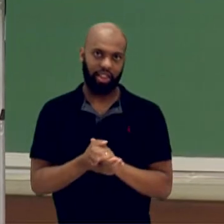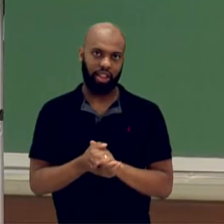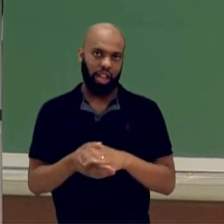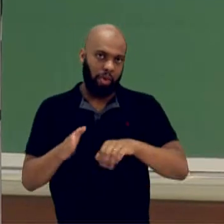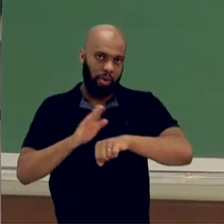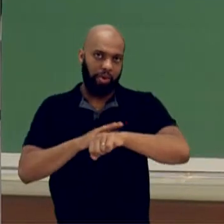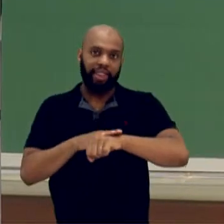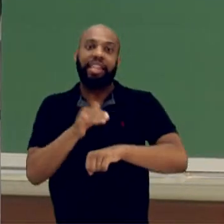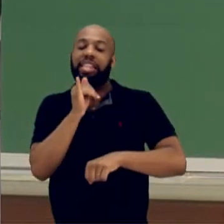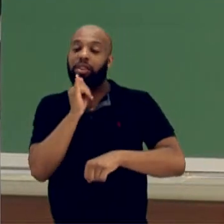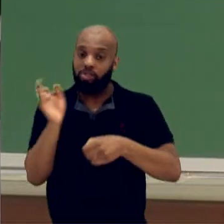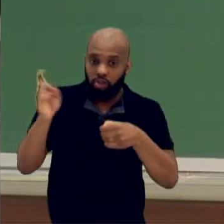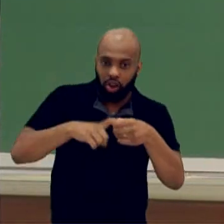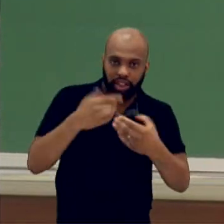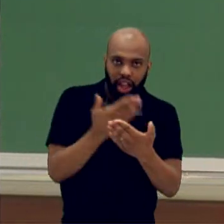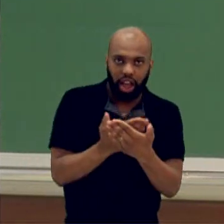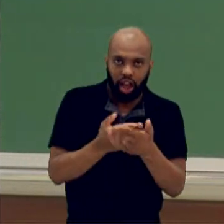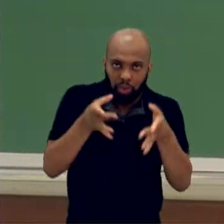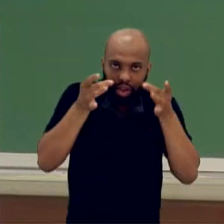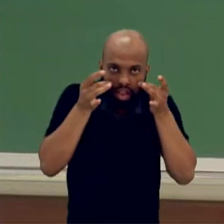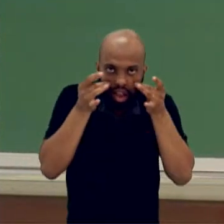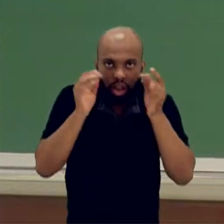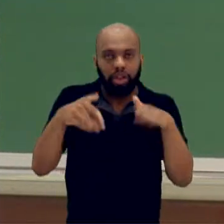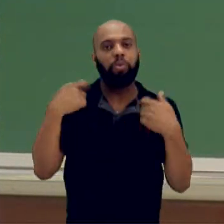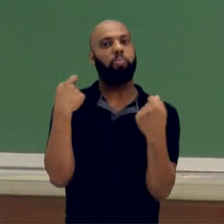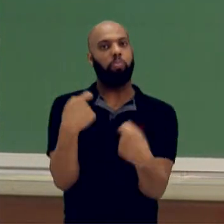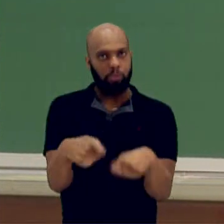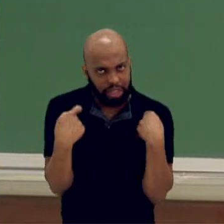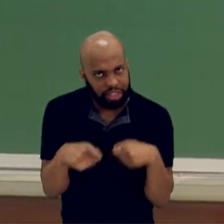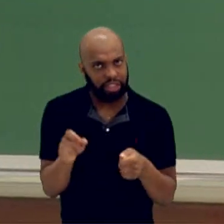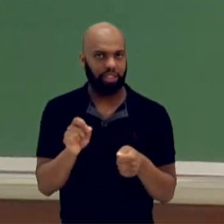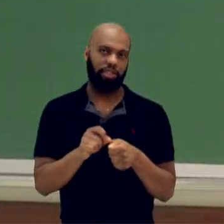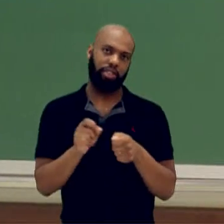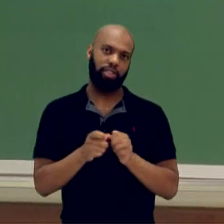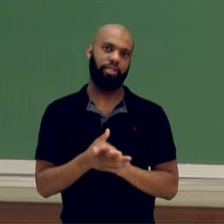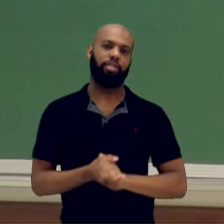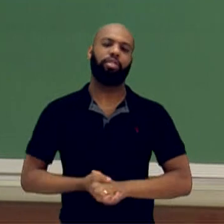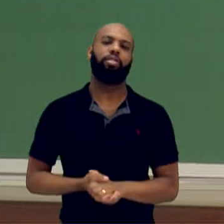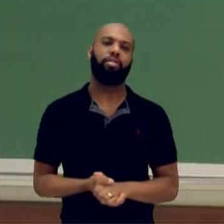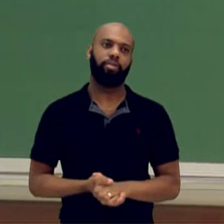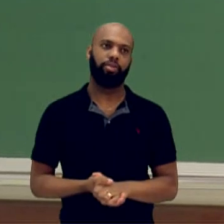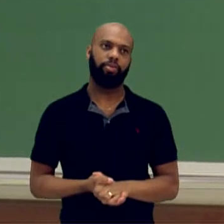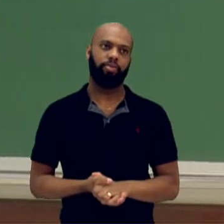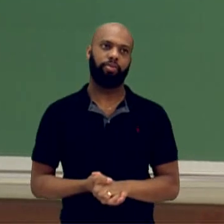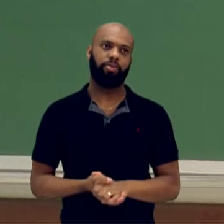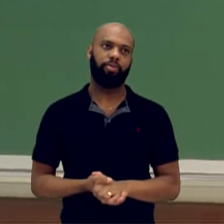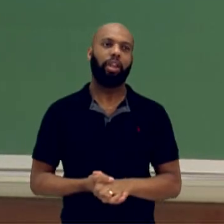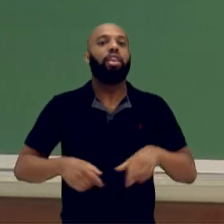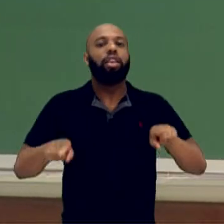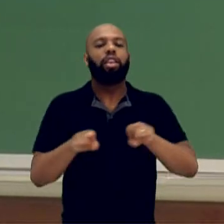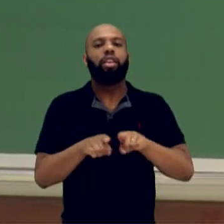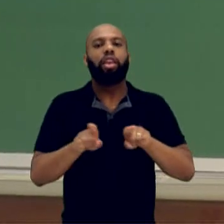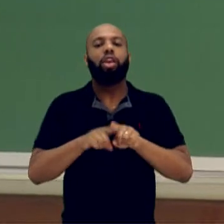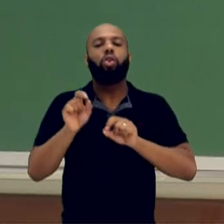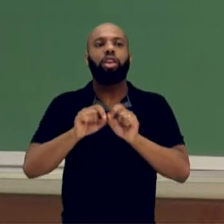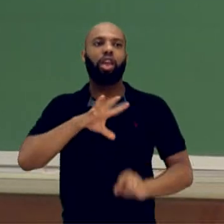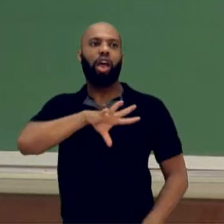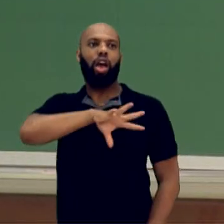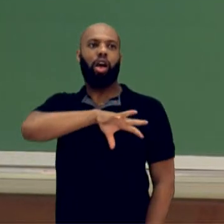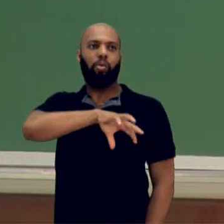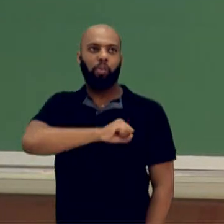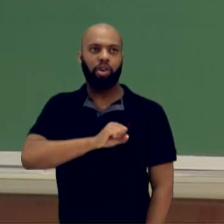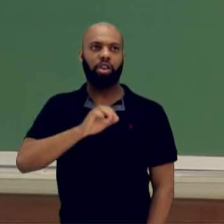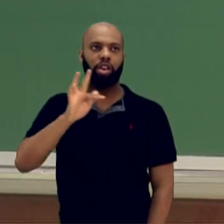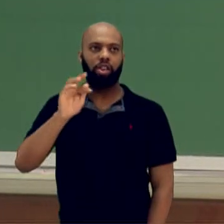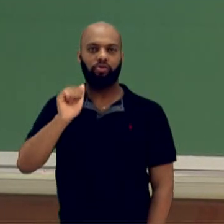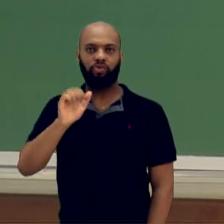aulas presenciais para a escola, né, então deve ser feito. Tá? Isso é o que eles vão chamar de amor fati.